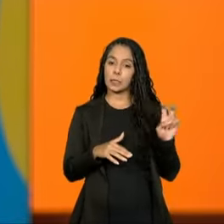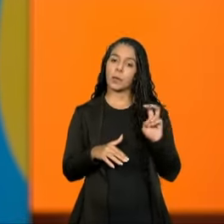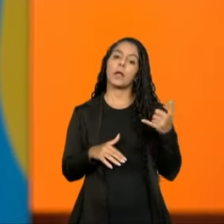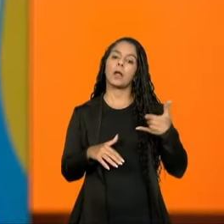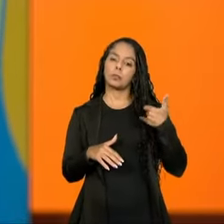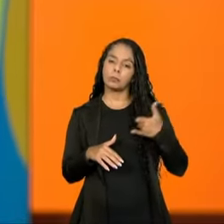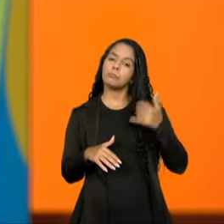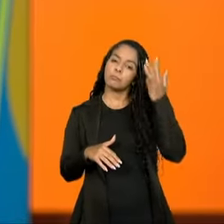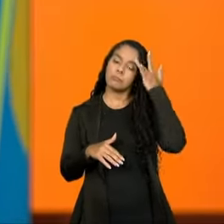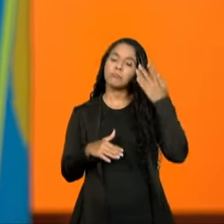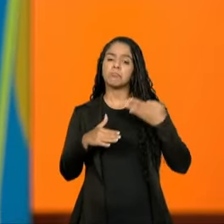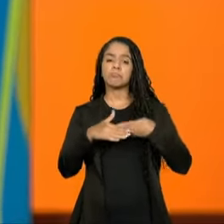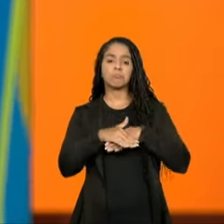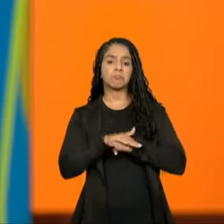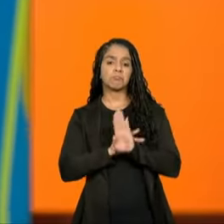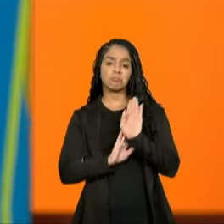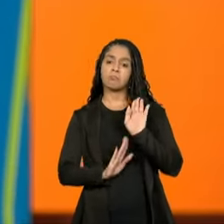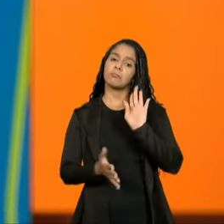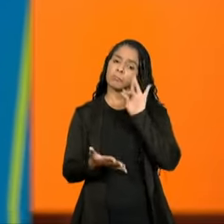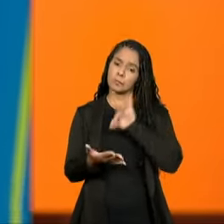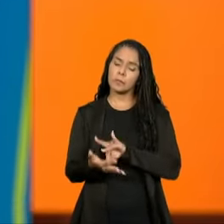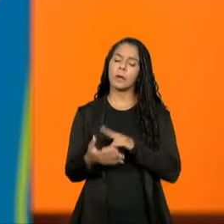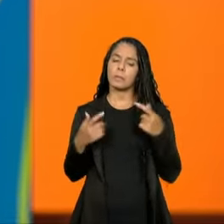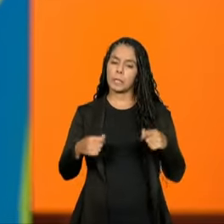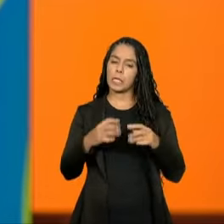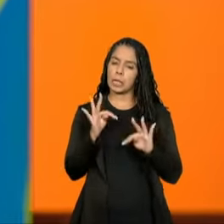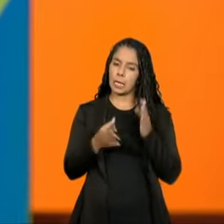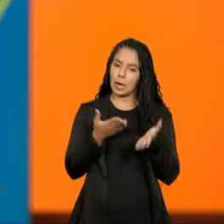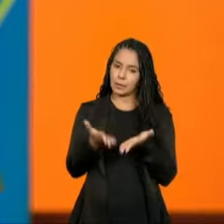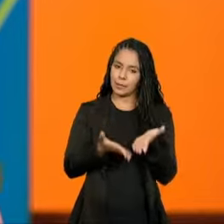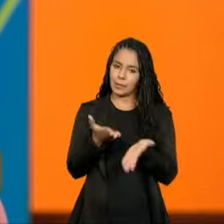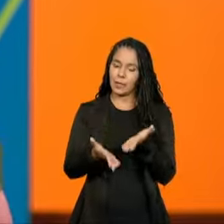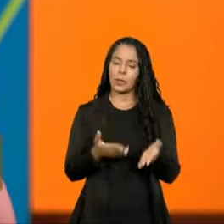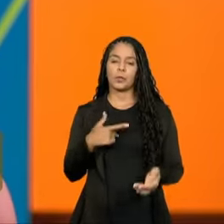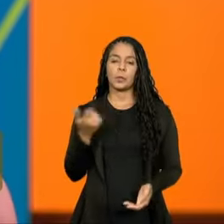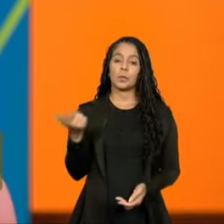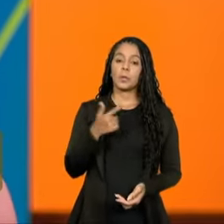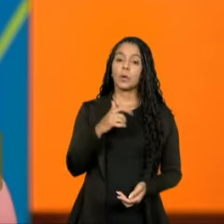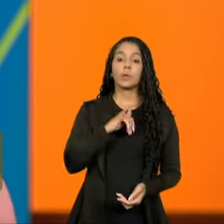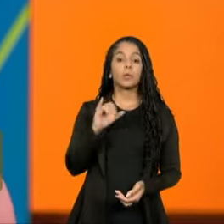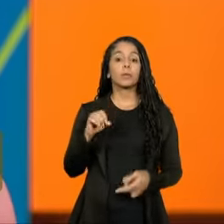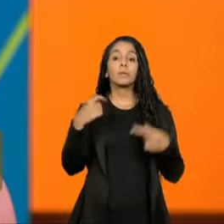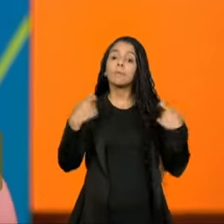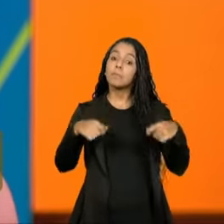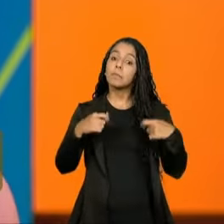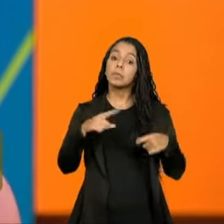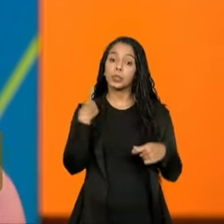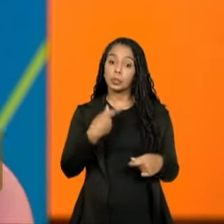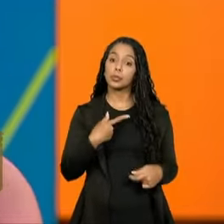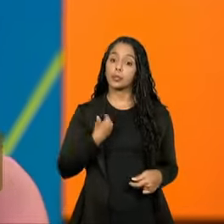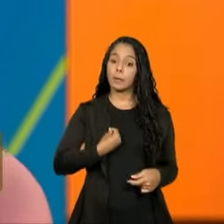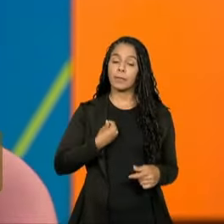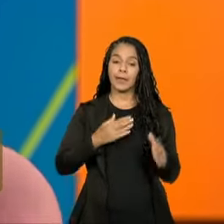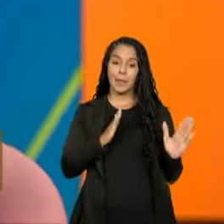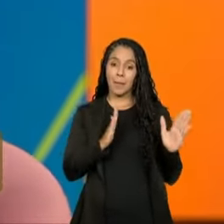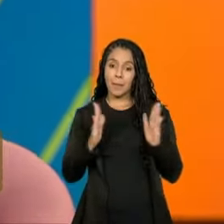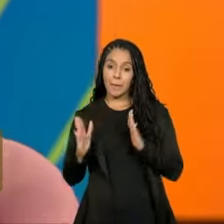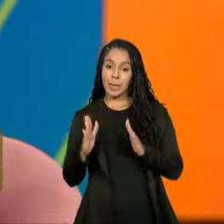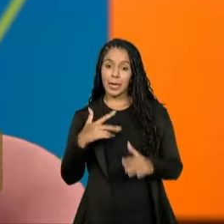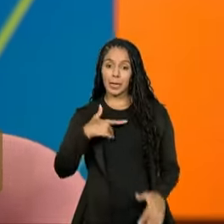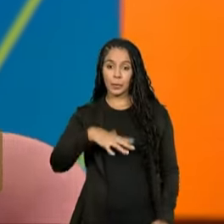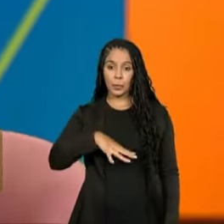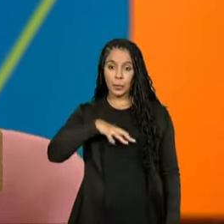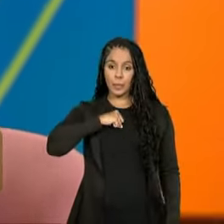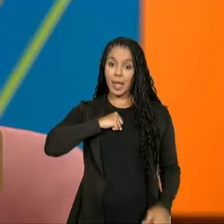considera habitual, mas que, de fato, merece tratamento, né? E mais do que isso, acho que merece, na verdade, acho que a gente está vivendo no período da menopausa,